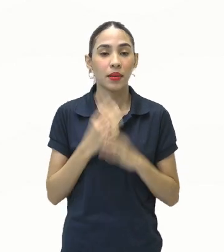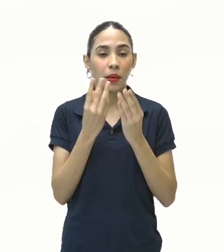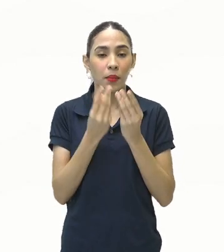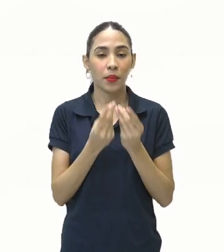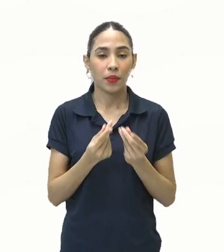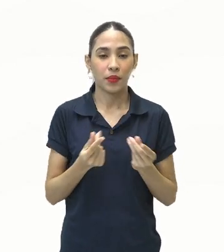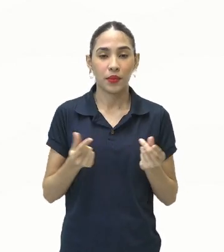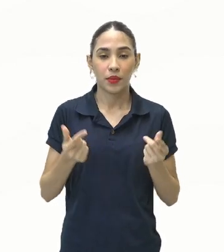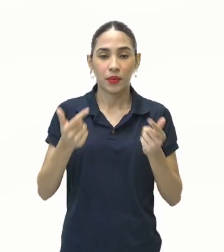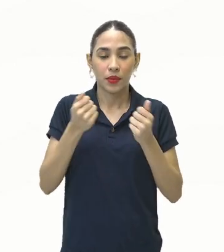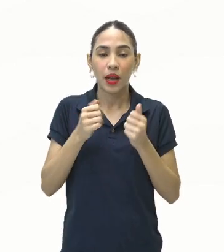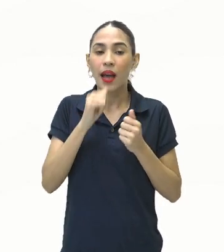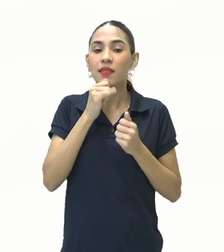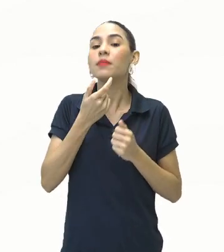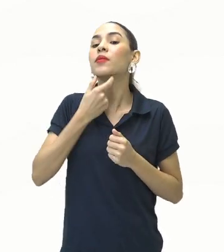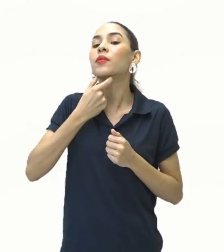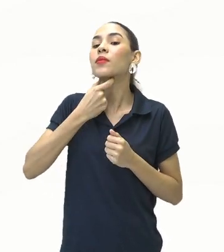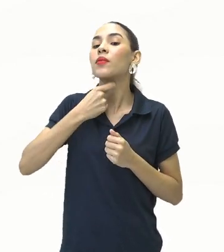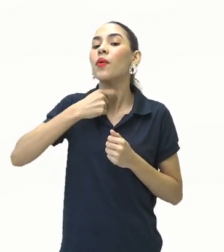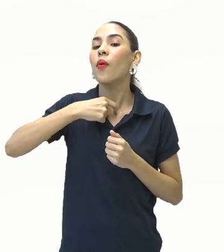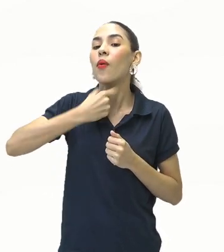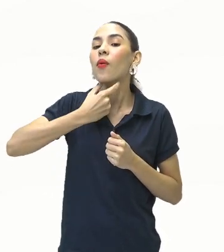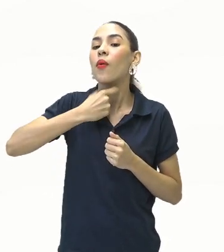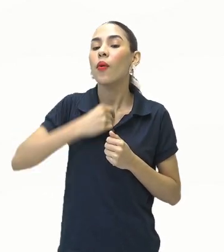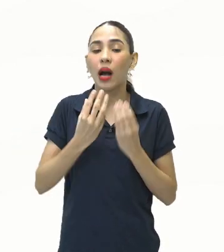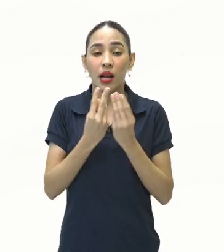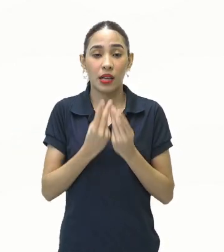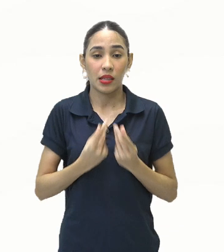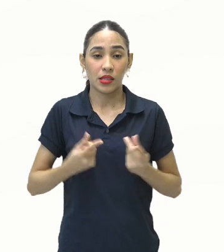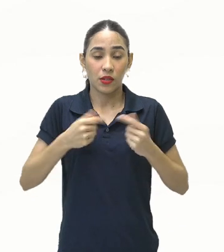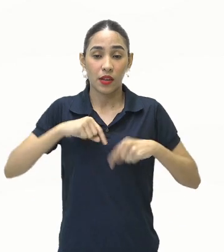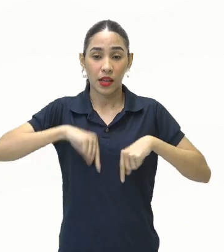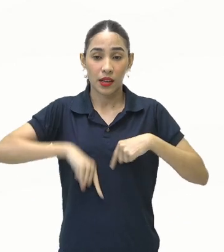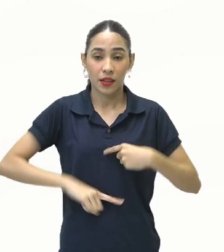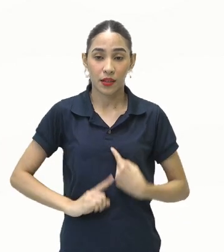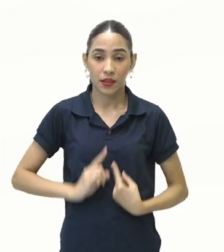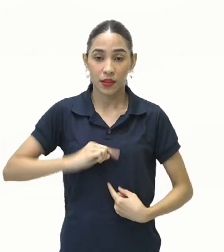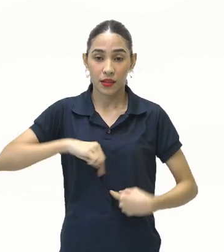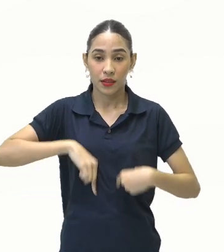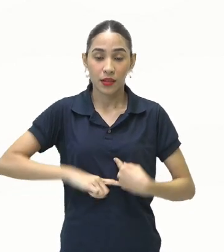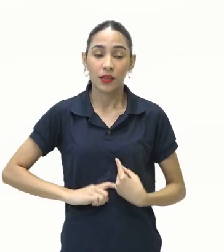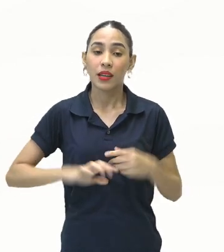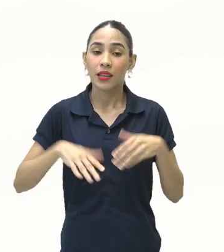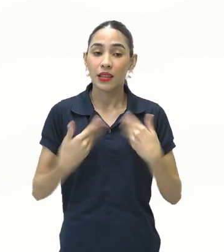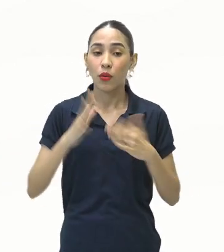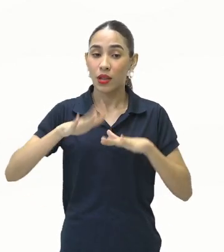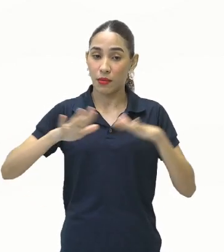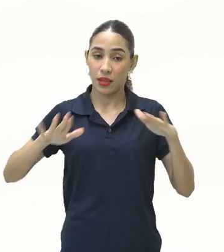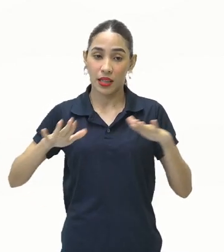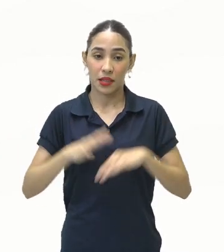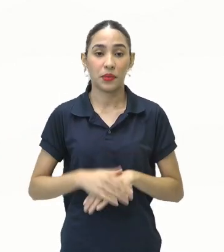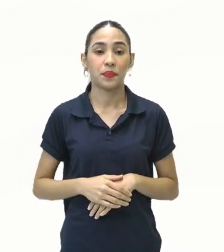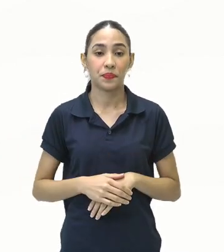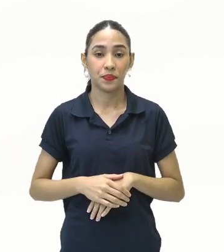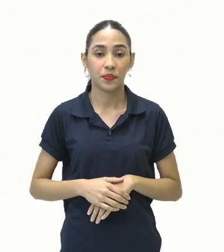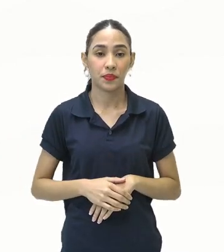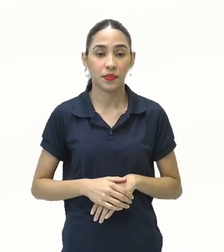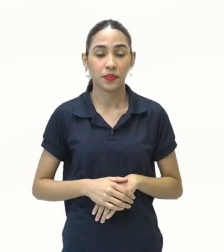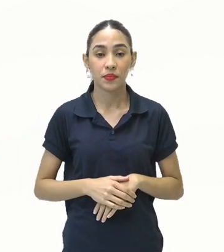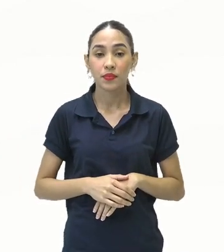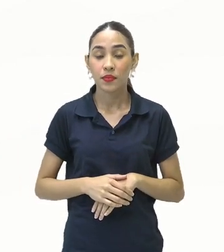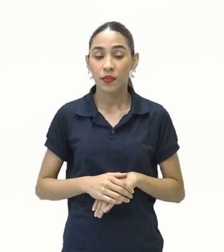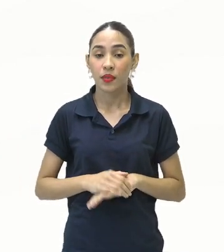dissolver no esôfago, é para ele dissolver no estômago. Então, dependendo